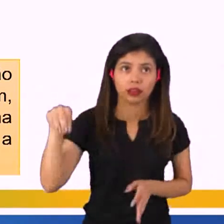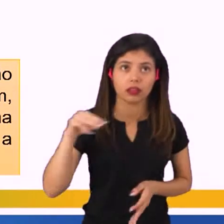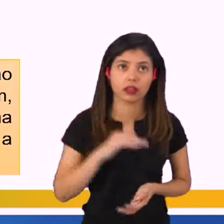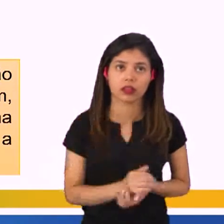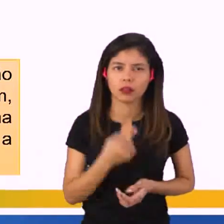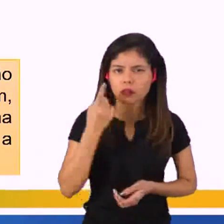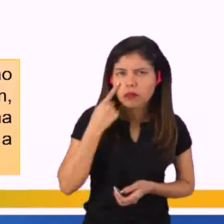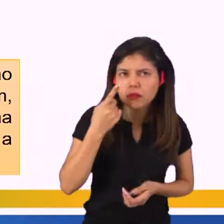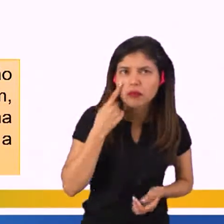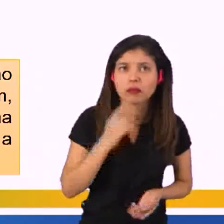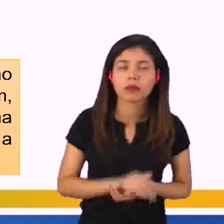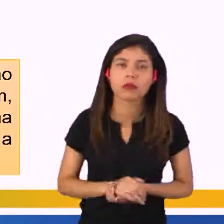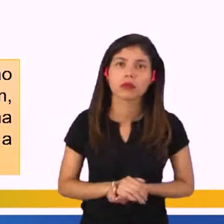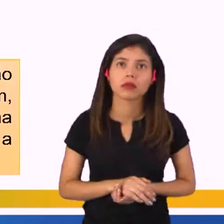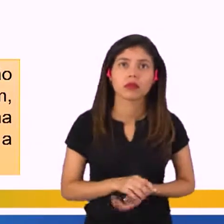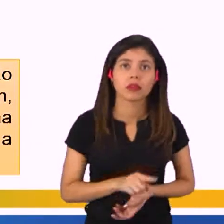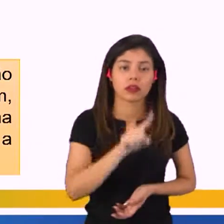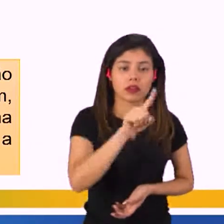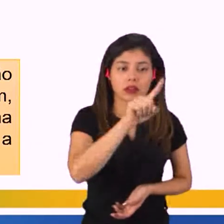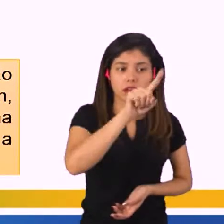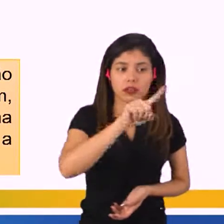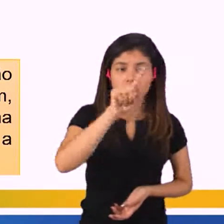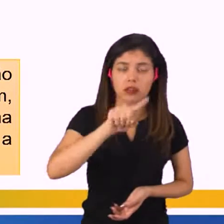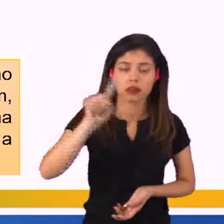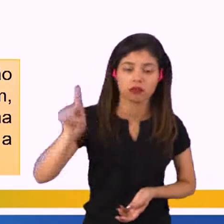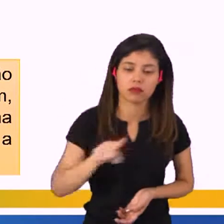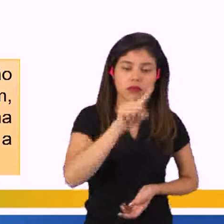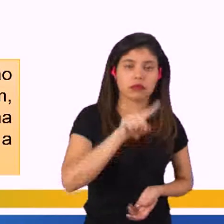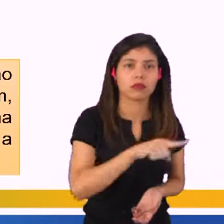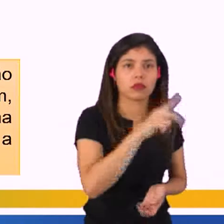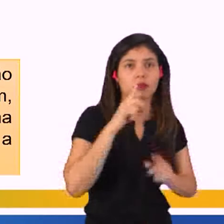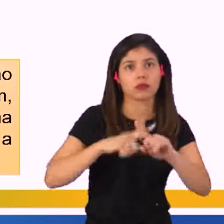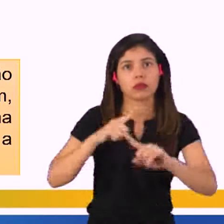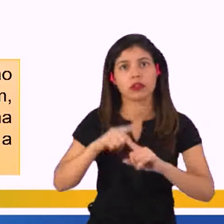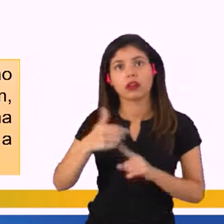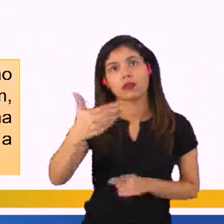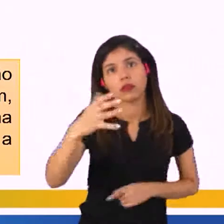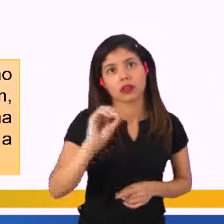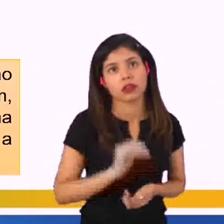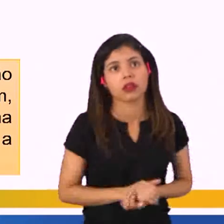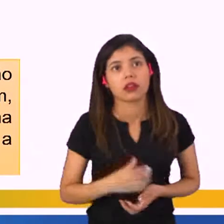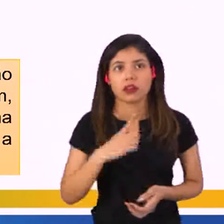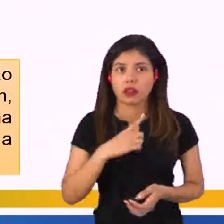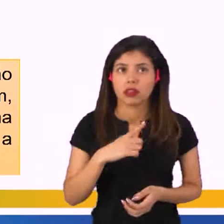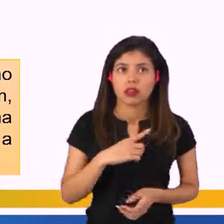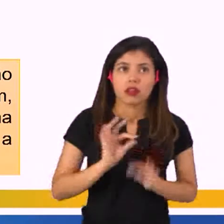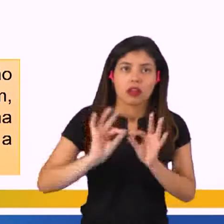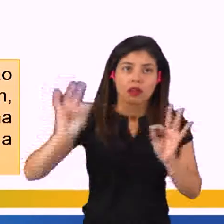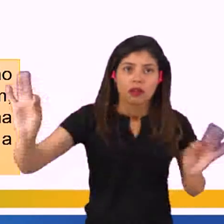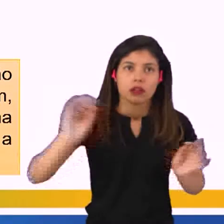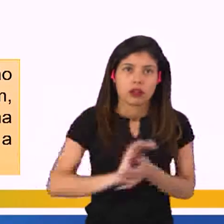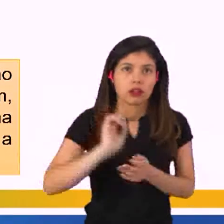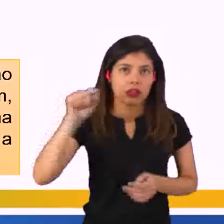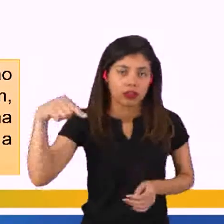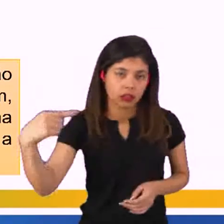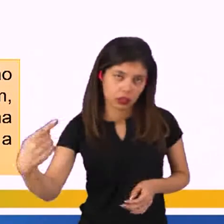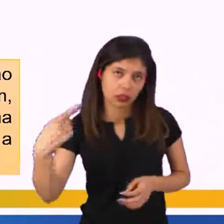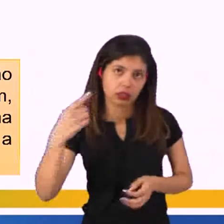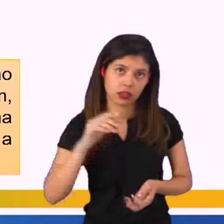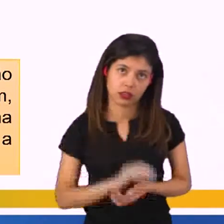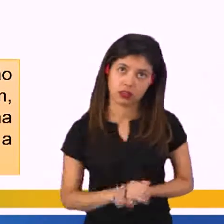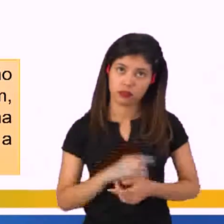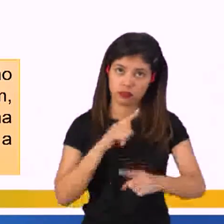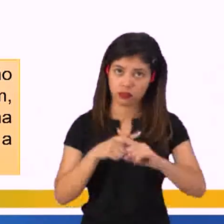para metros, observe que a seta indica que nós devemos primeiro multiplicar por 10, né, obtendo aí uma medida